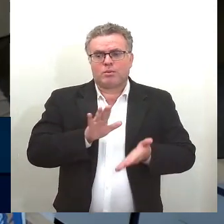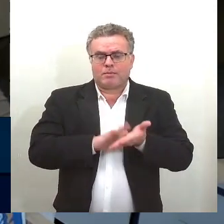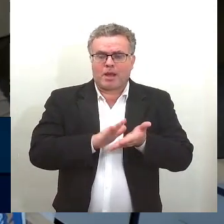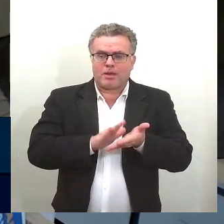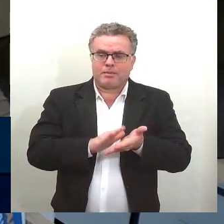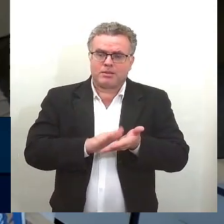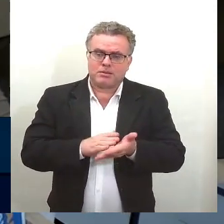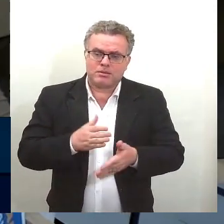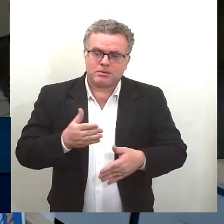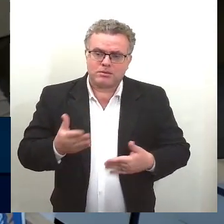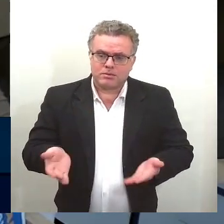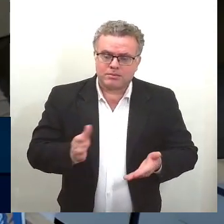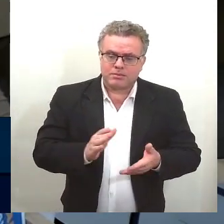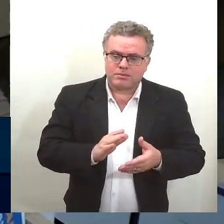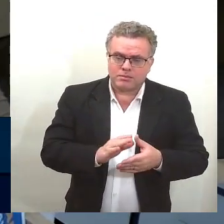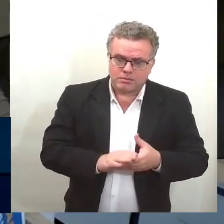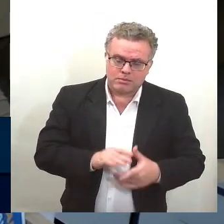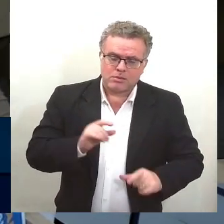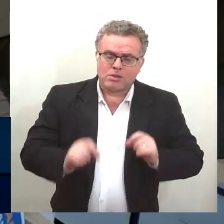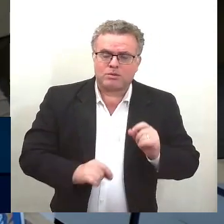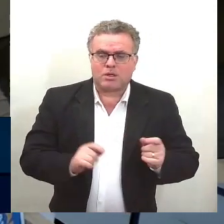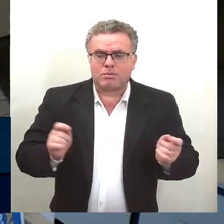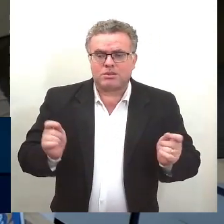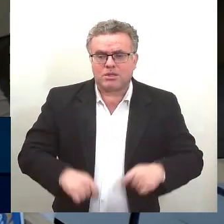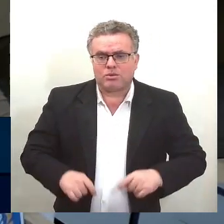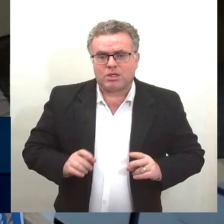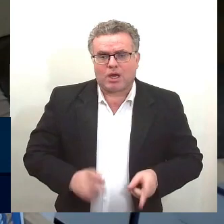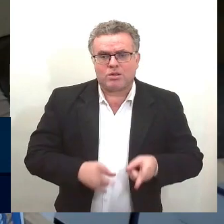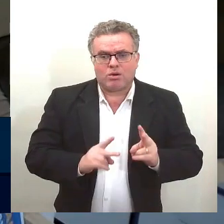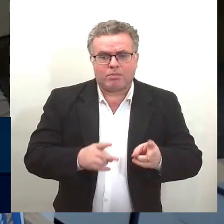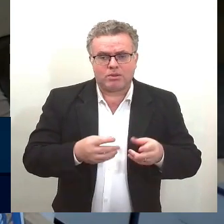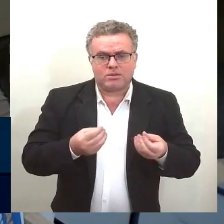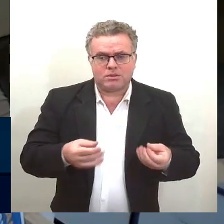que a senhora faz hoje nos tranquiliza, onde